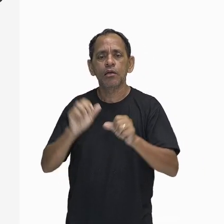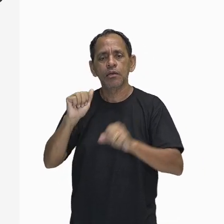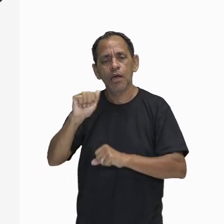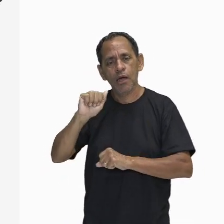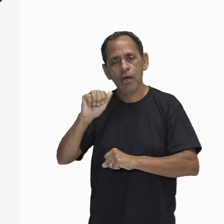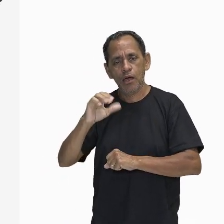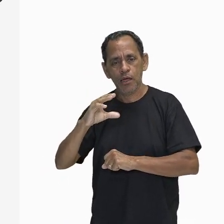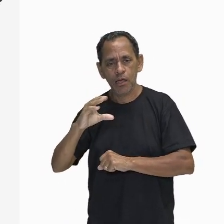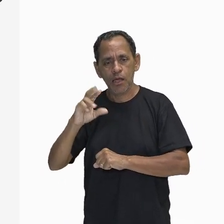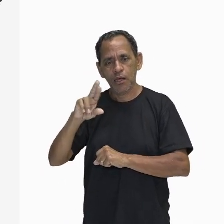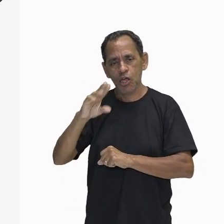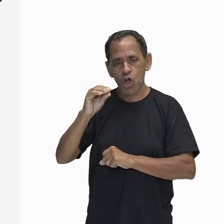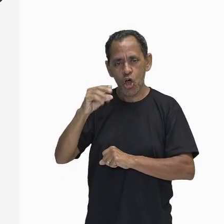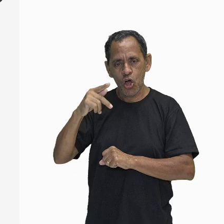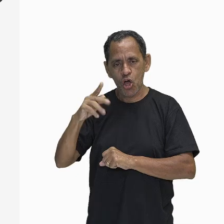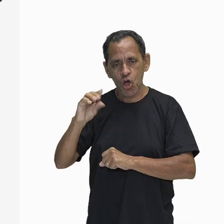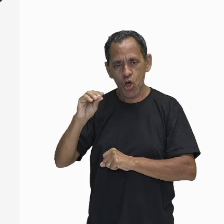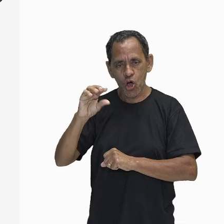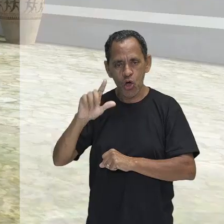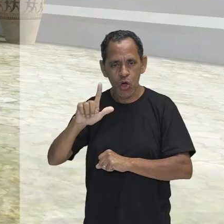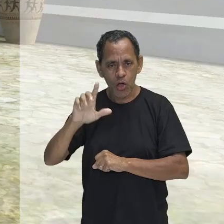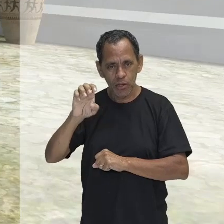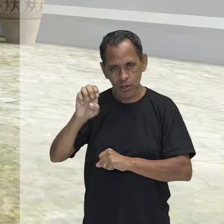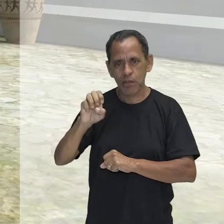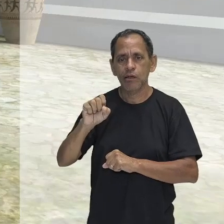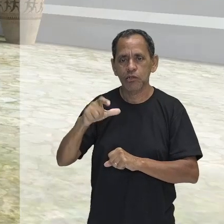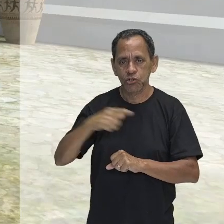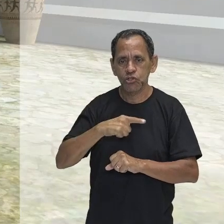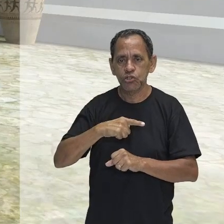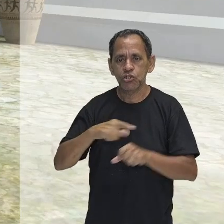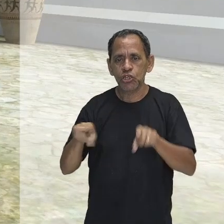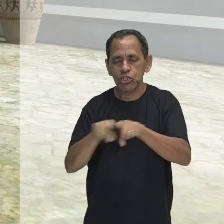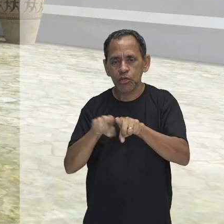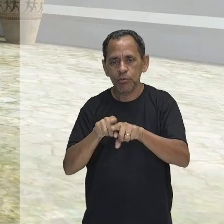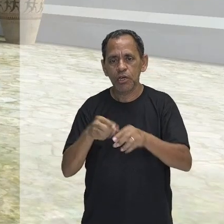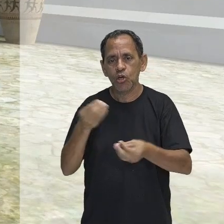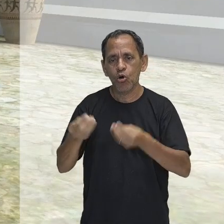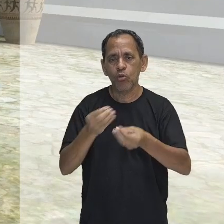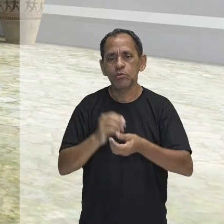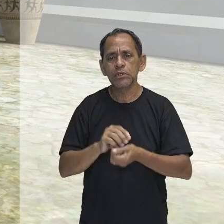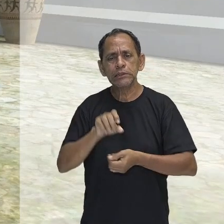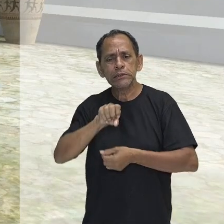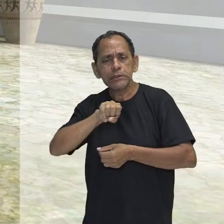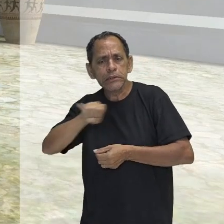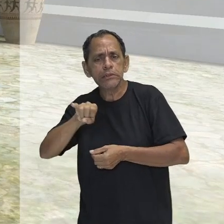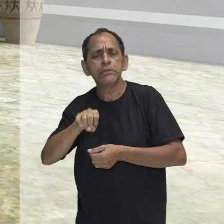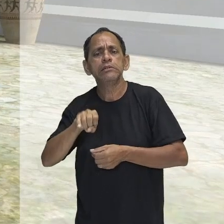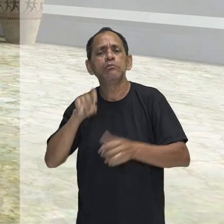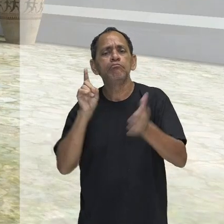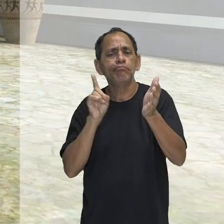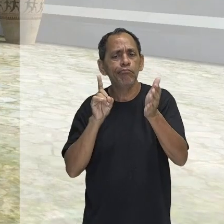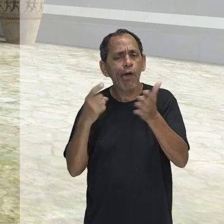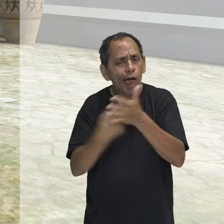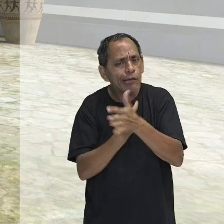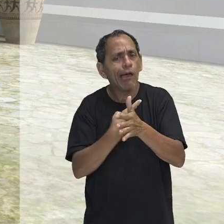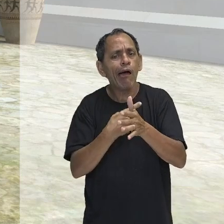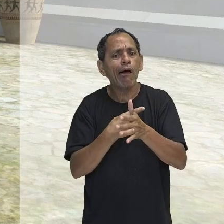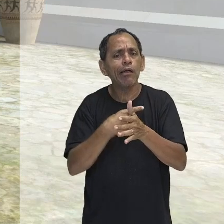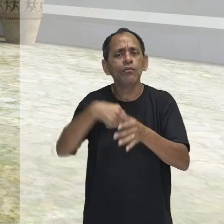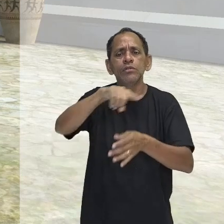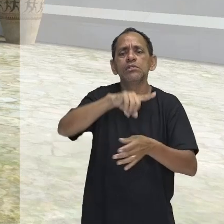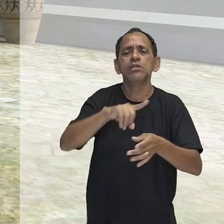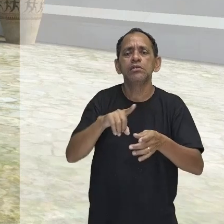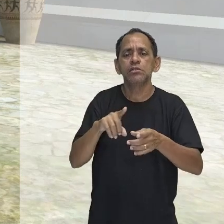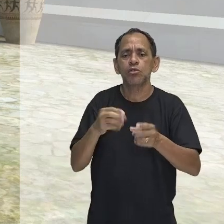gente? Da Grécia Antiga. Mais uma vez, tá, gente? Se perguntarem para vocês qual é a principal característica ali da Grécia Antiga, vocês vão lembrar,